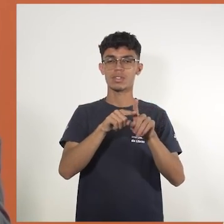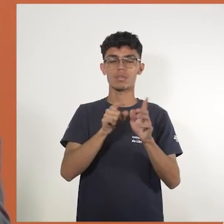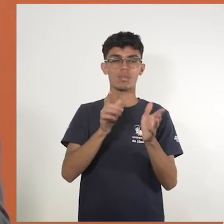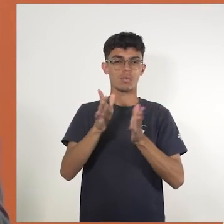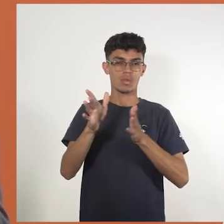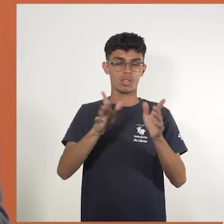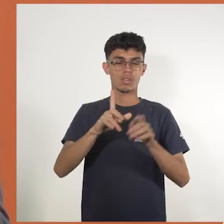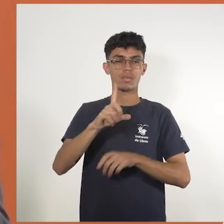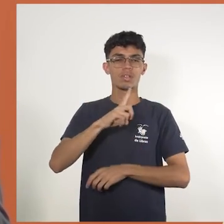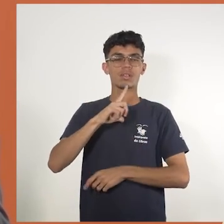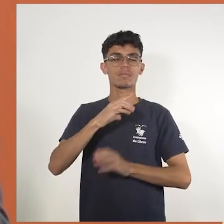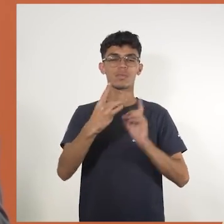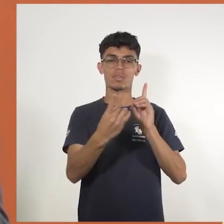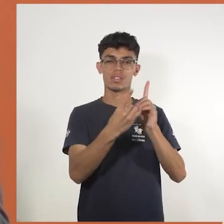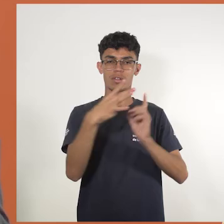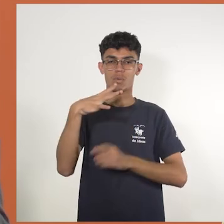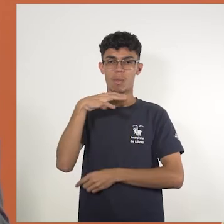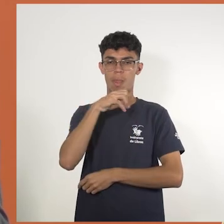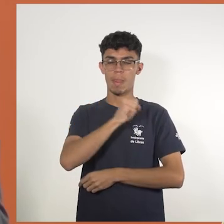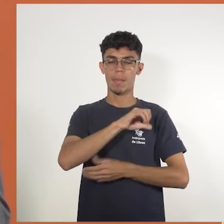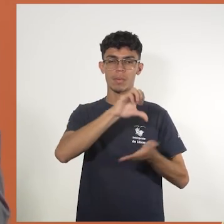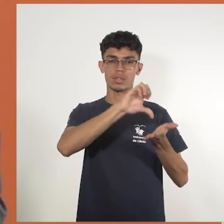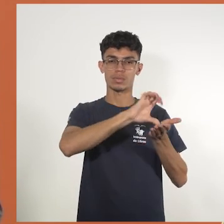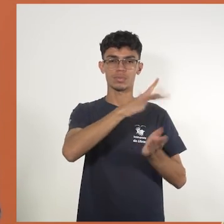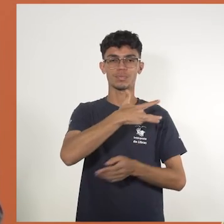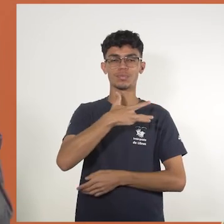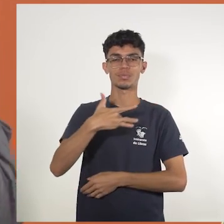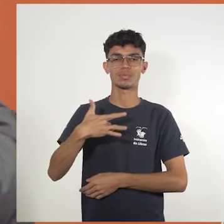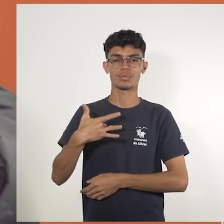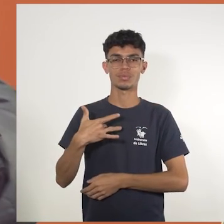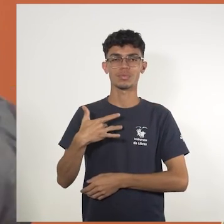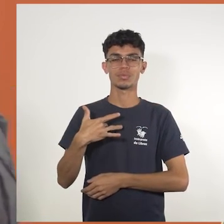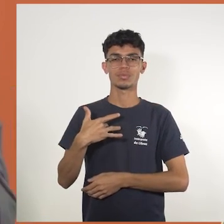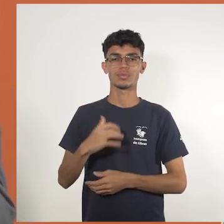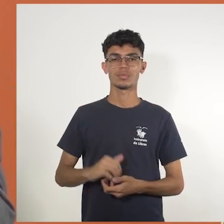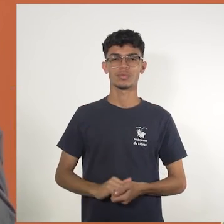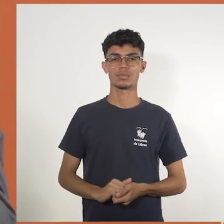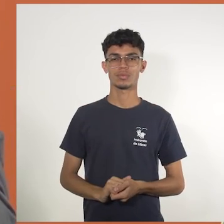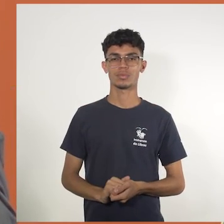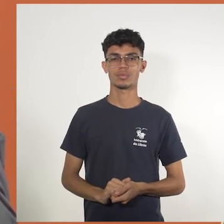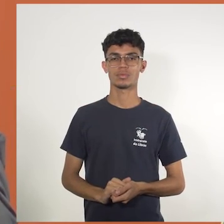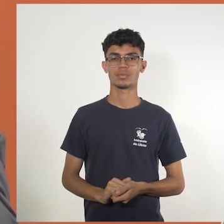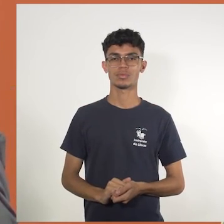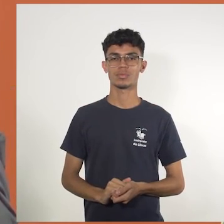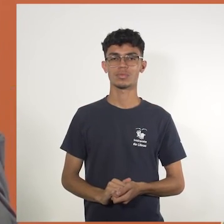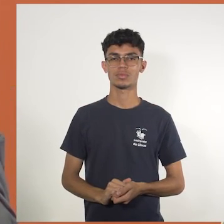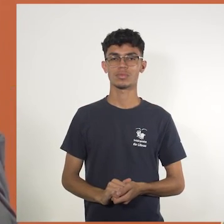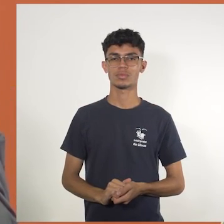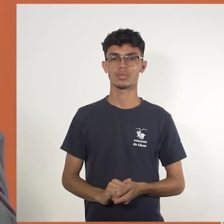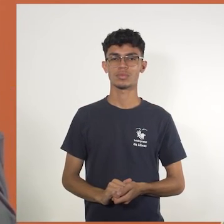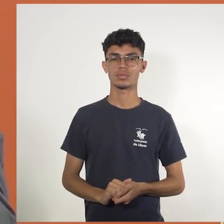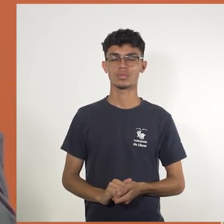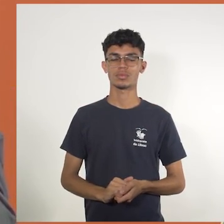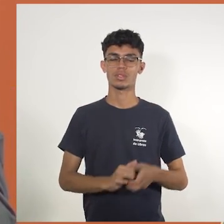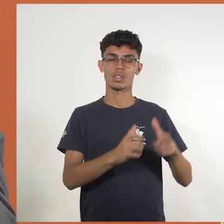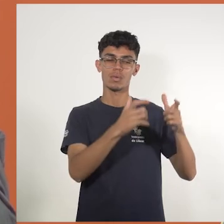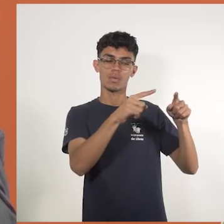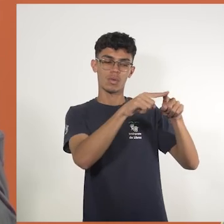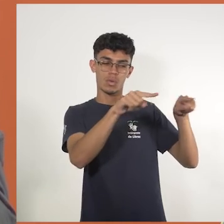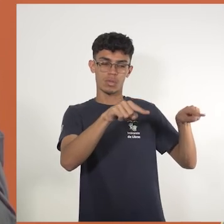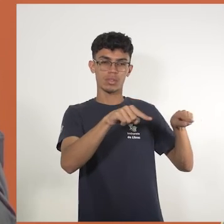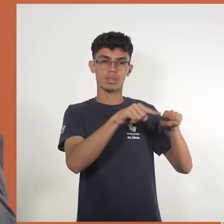terão um atendimento rápido nas unidades de saúde nossa, serão deslocadas para uma das salas, para que não